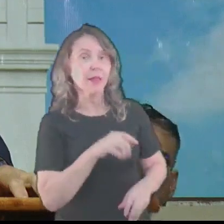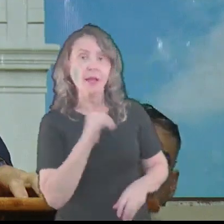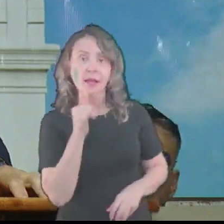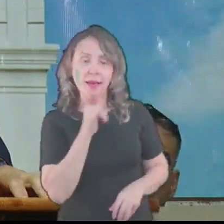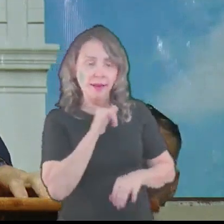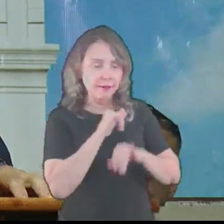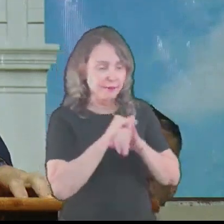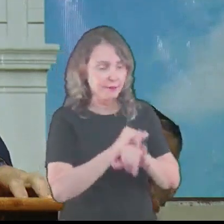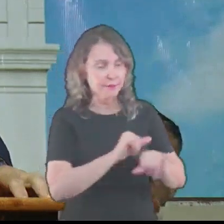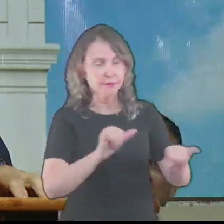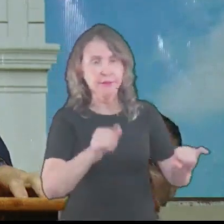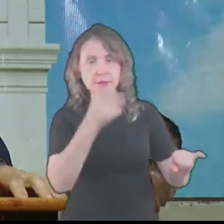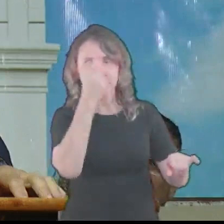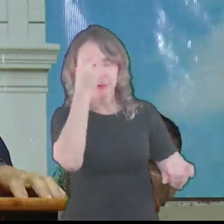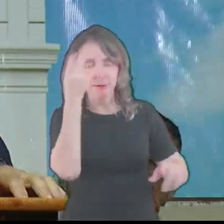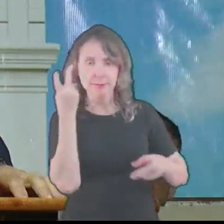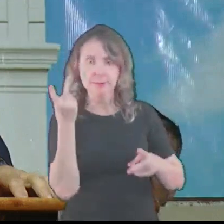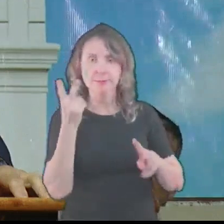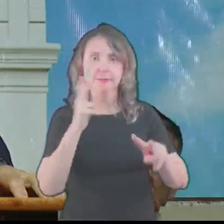saí.